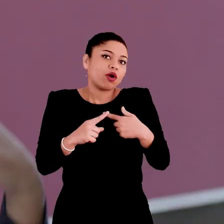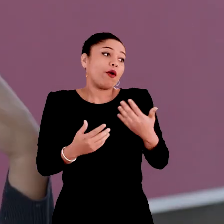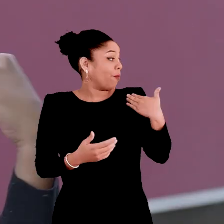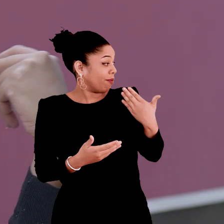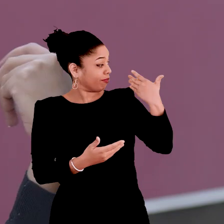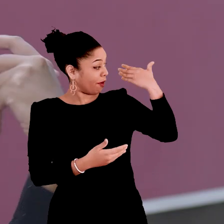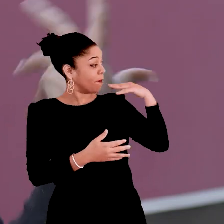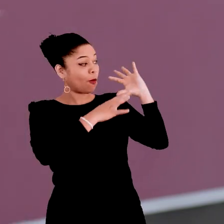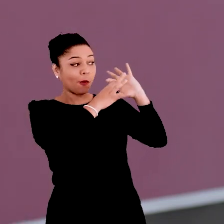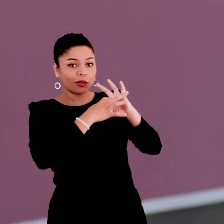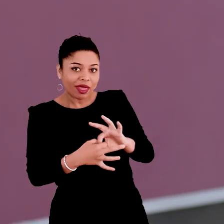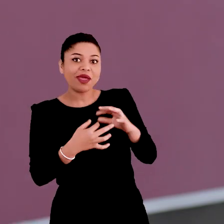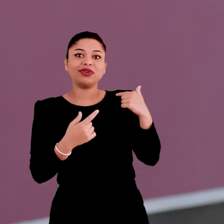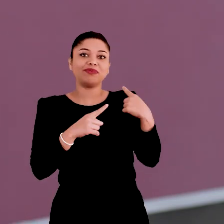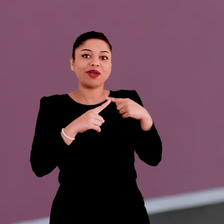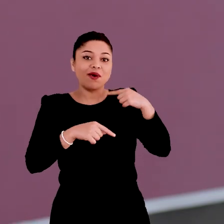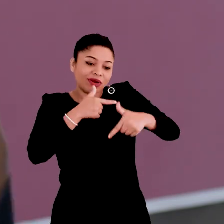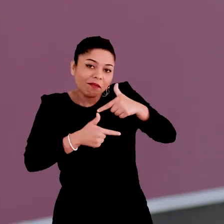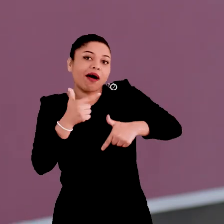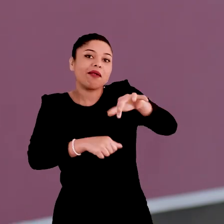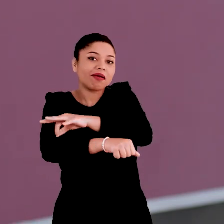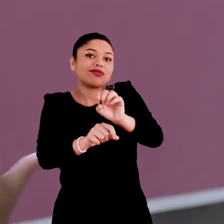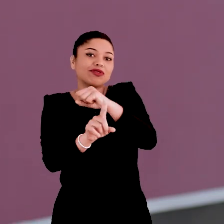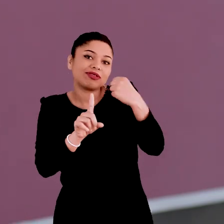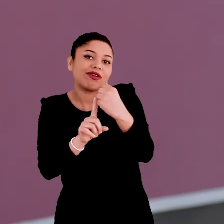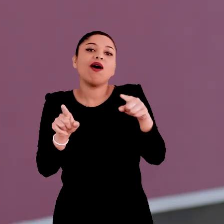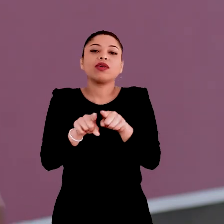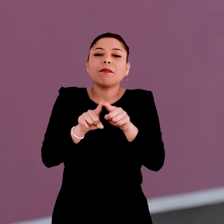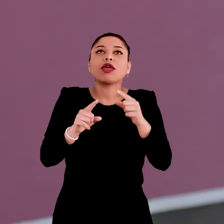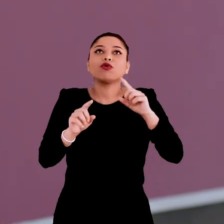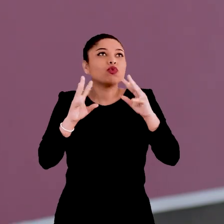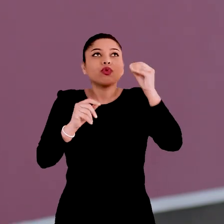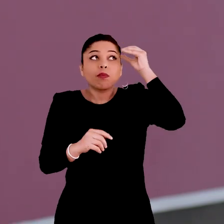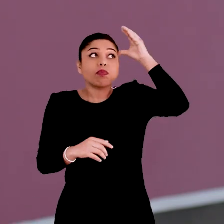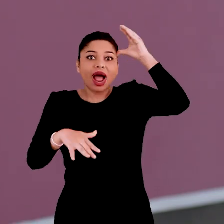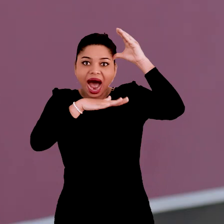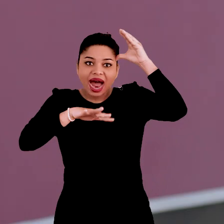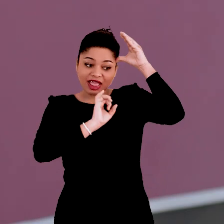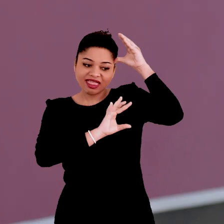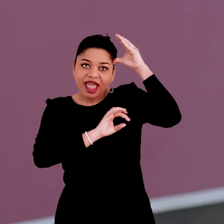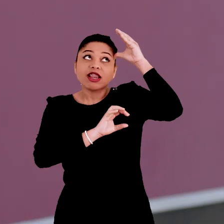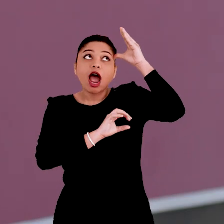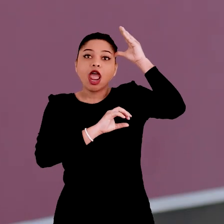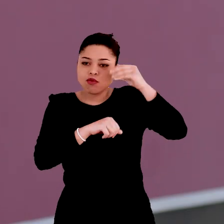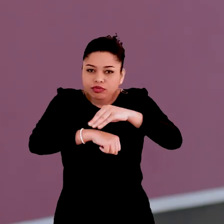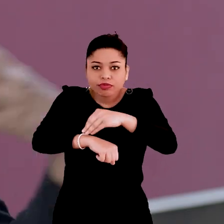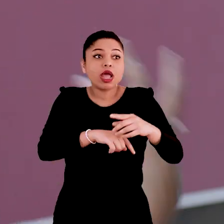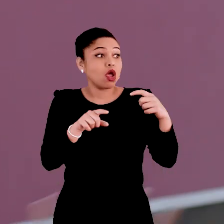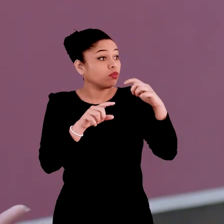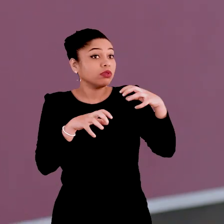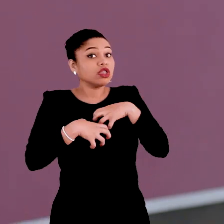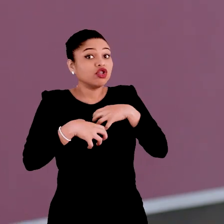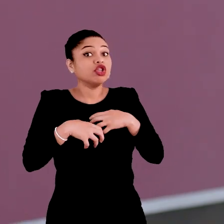social, de todo o meu conhecimento técnico também. Então, eu senti um voto de confiança por parte da instituição, e eu acho que isso é muito importante, levando